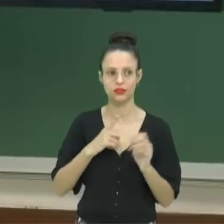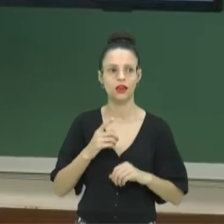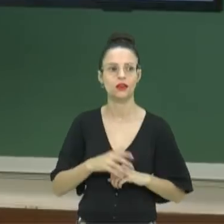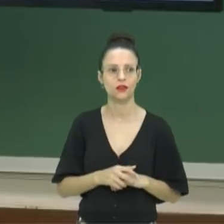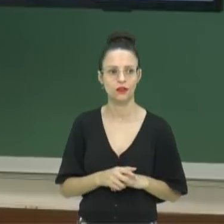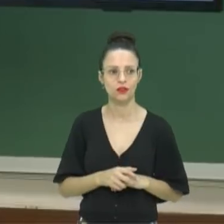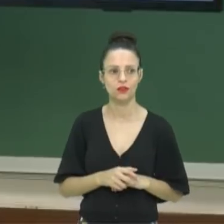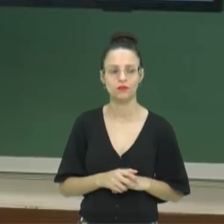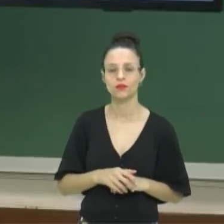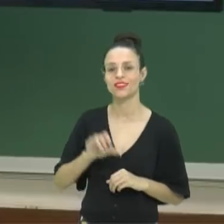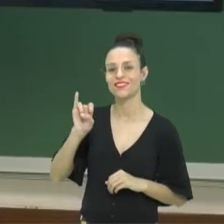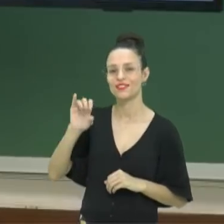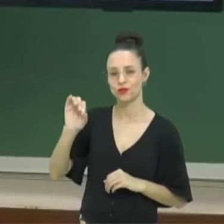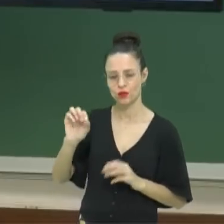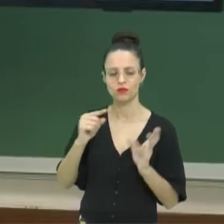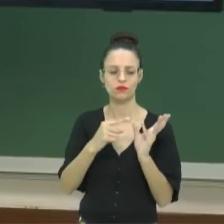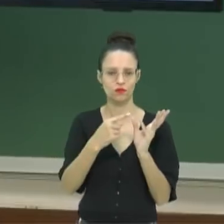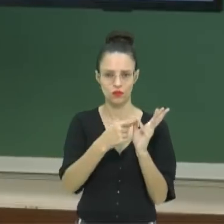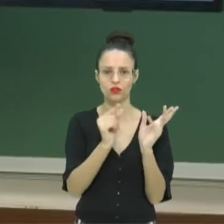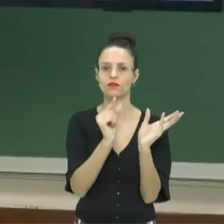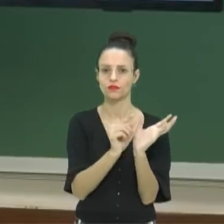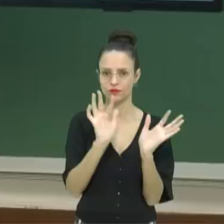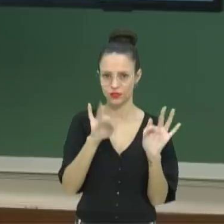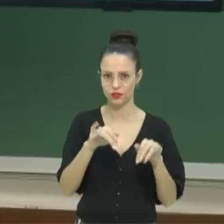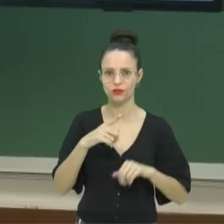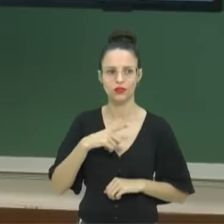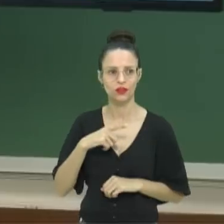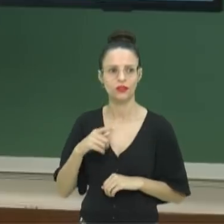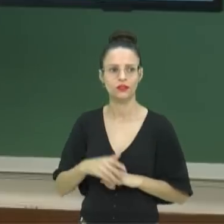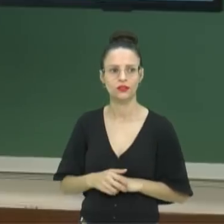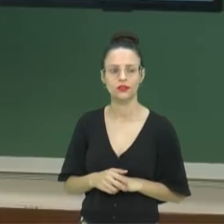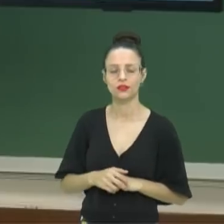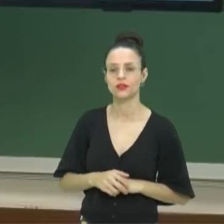Reservatório, boa, professora. Economia.